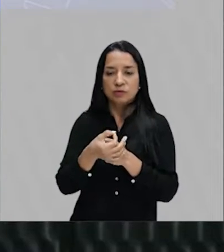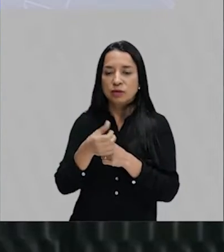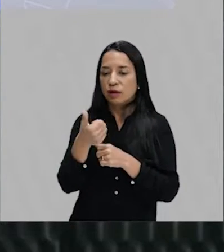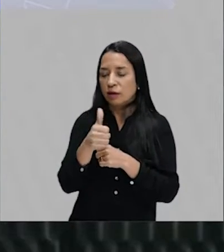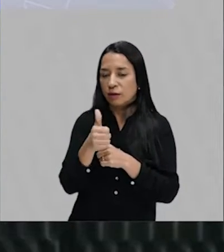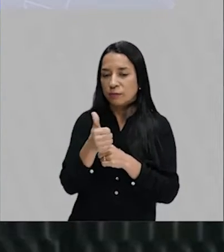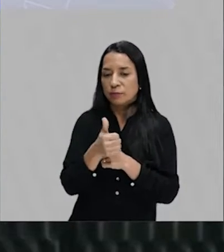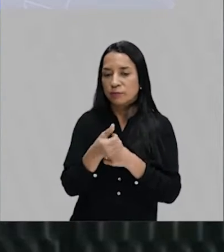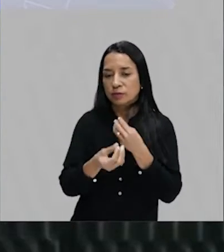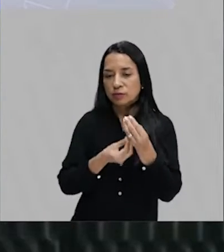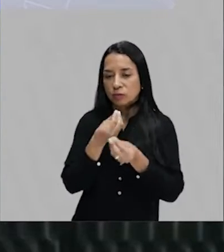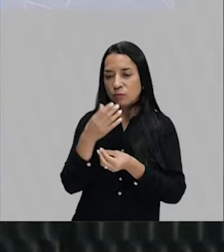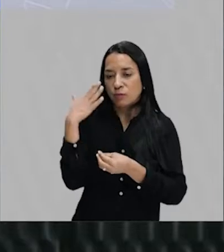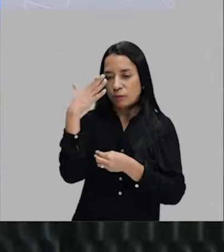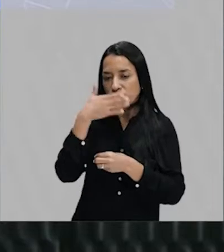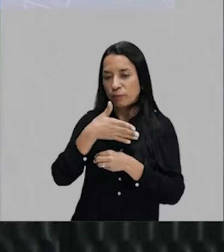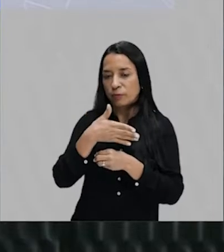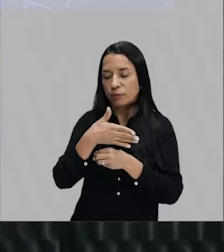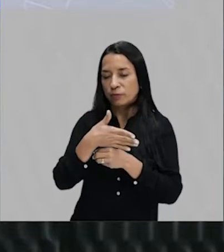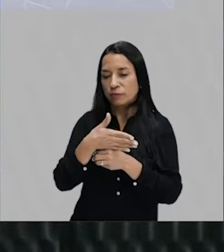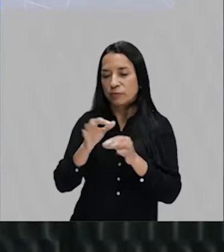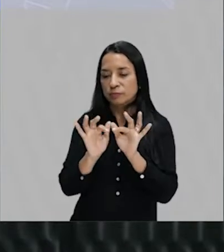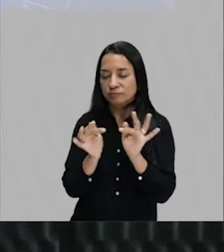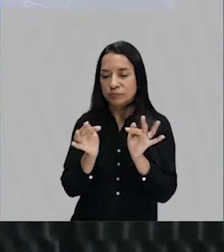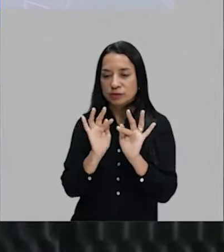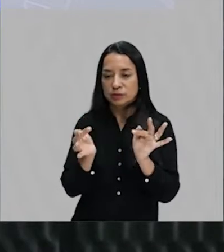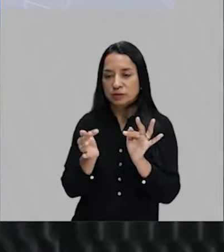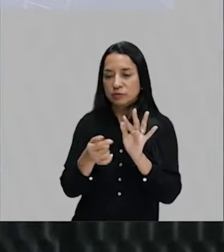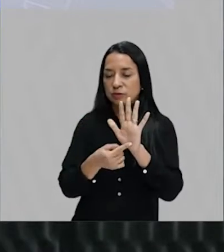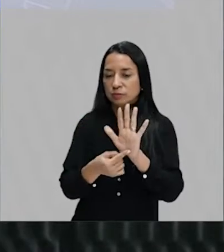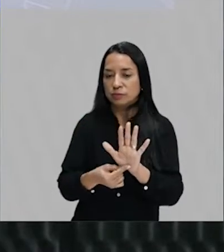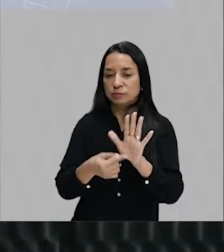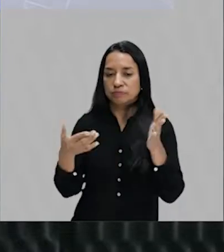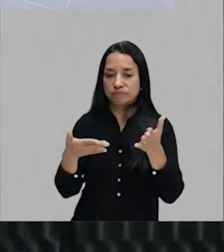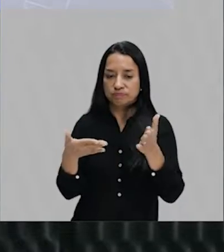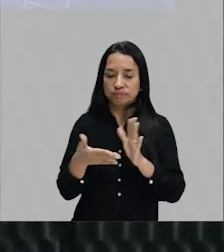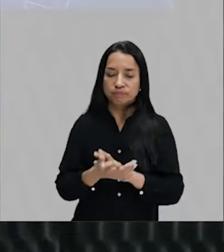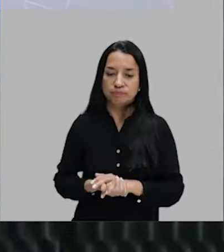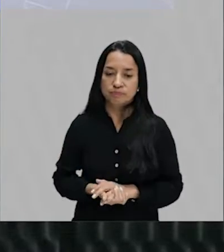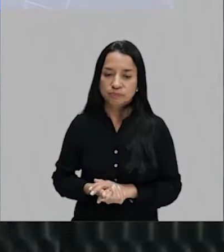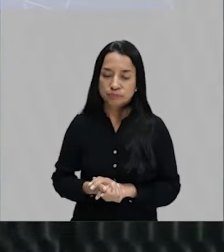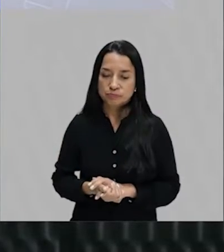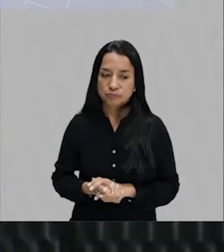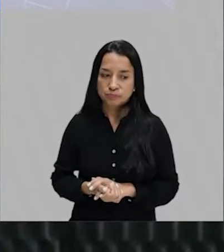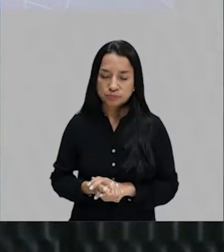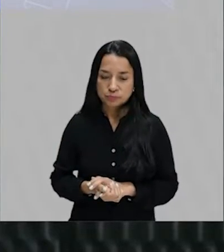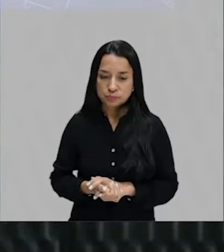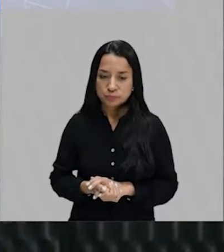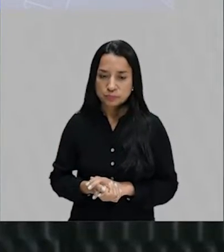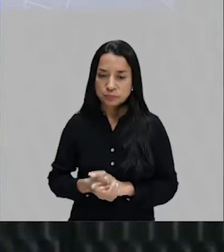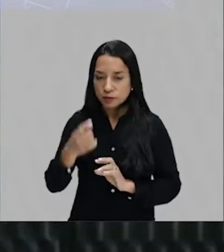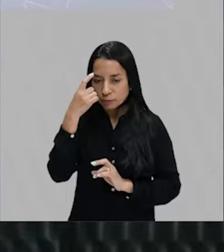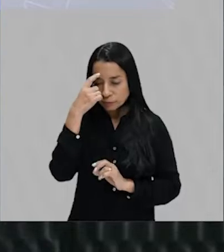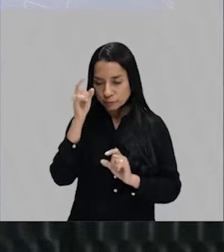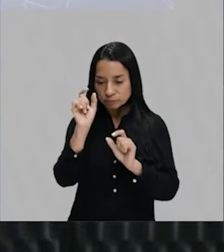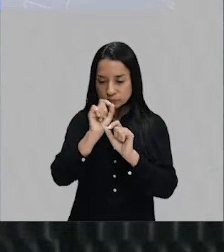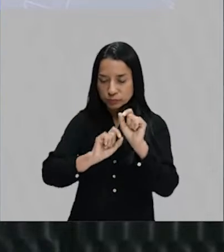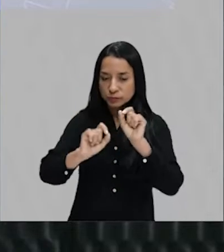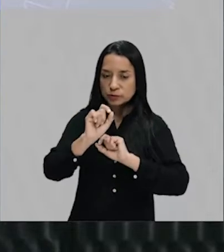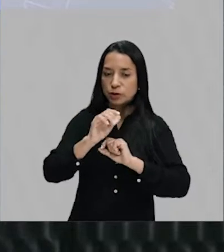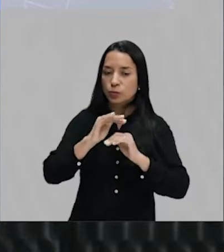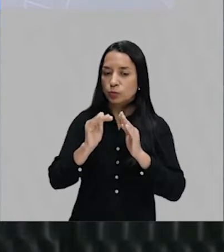e essa primeira com uma prova dela é mais simples a gente vai apresentar para você tá hora pensa o seguinte